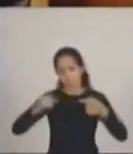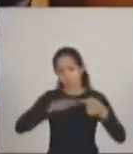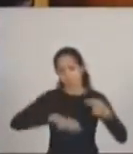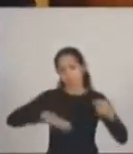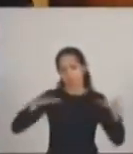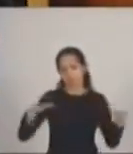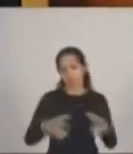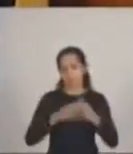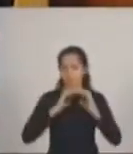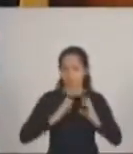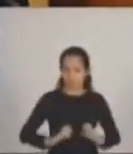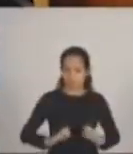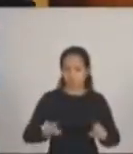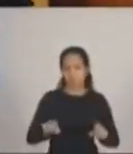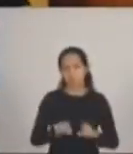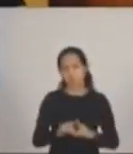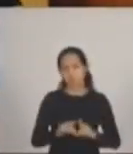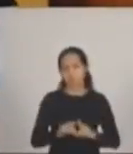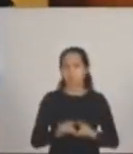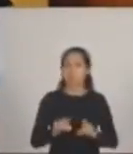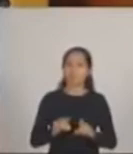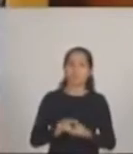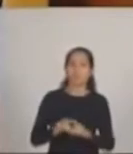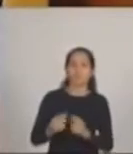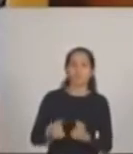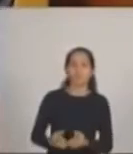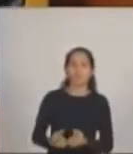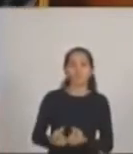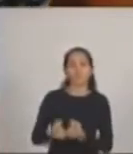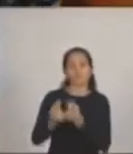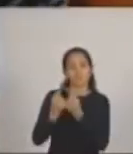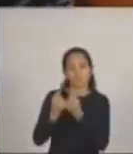Cidadania e no âmbito da Comissão de Finanças.